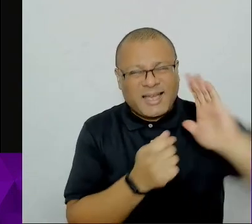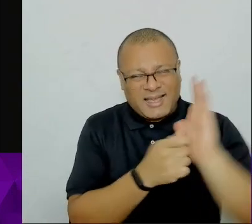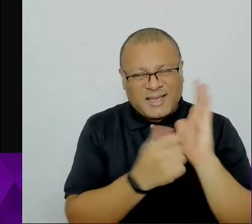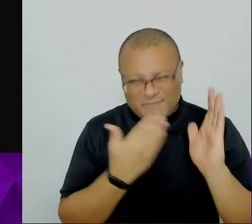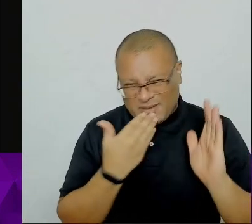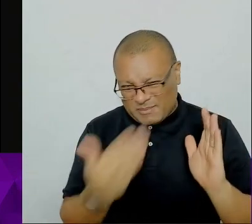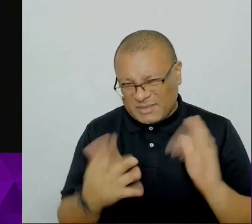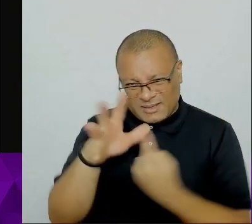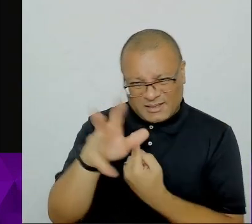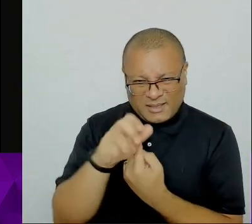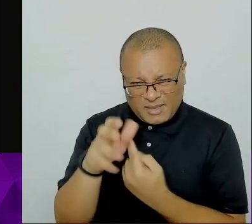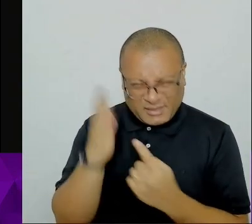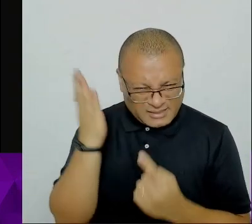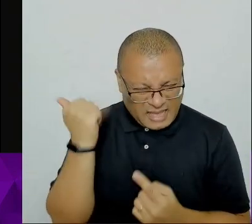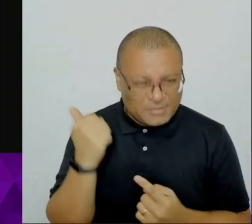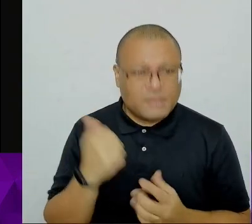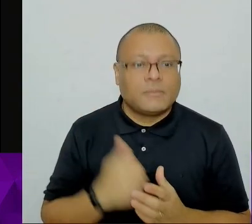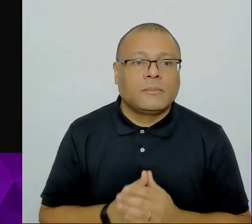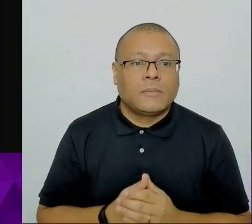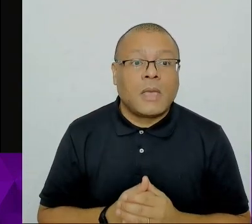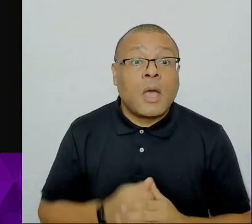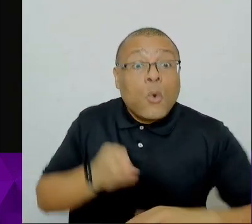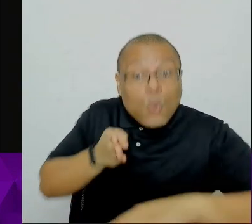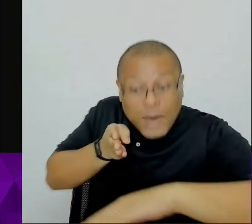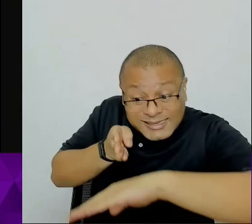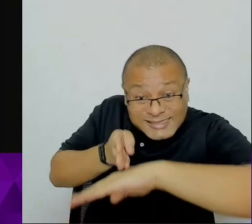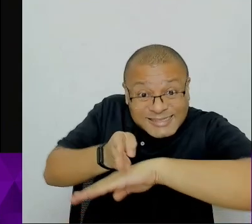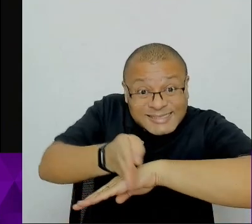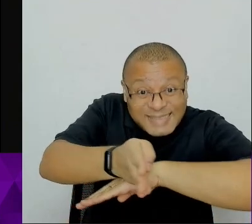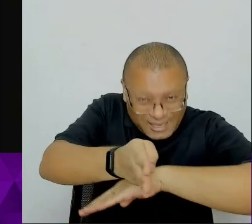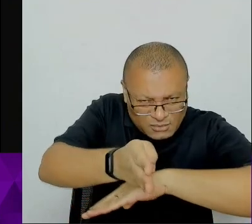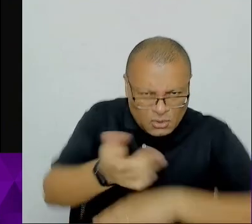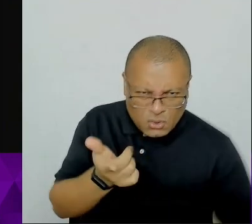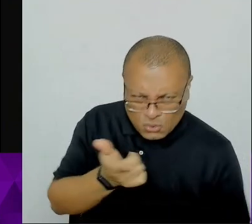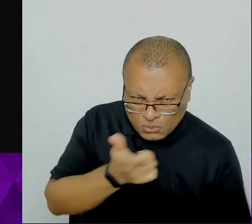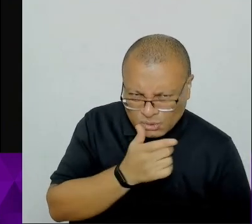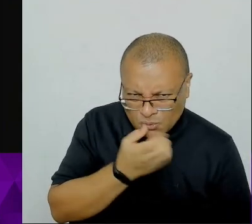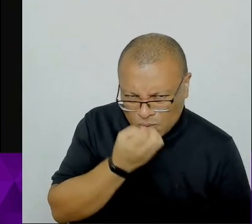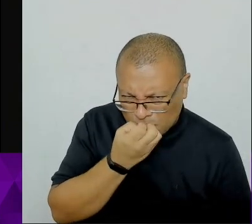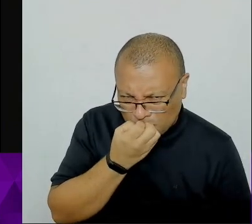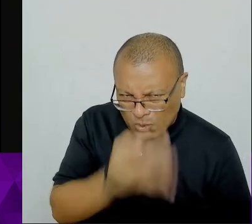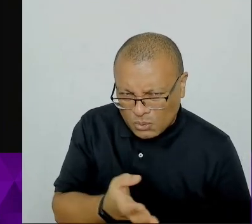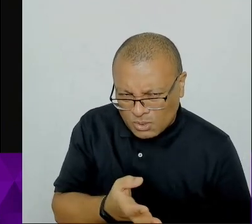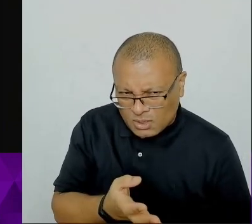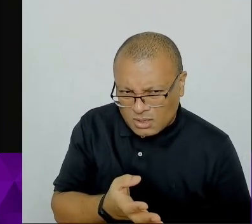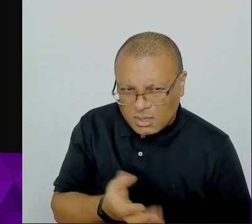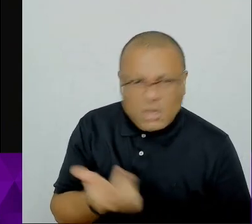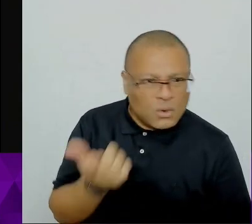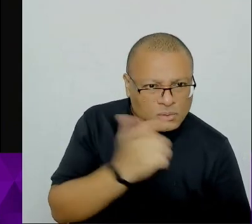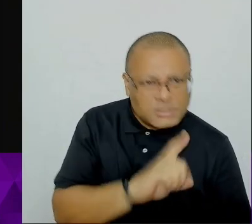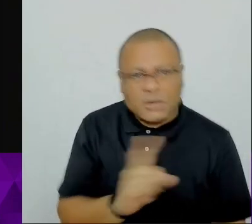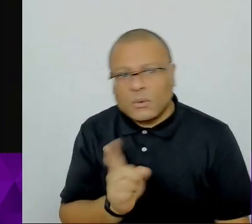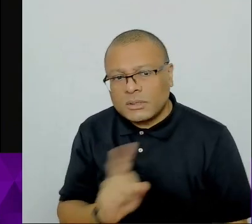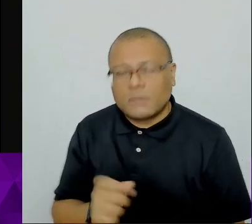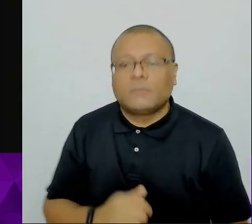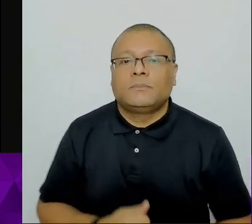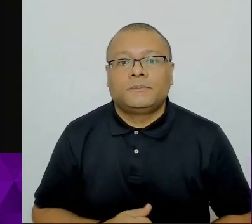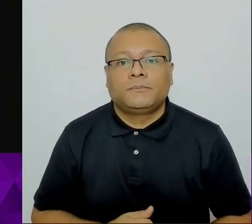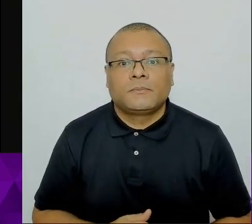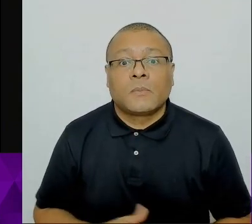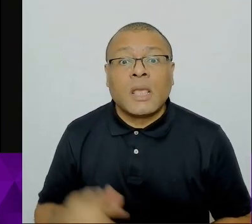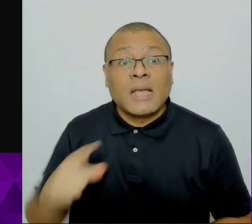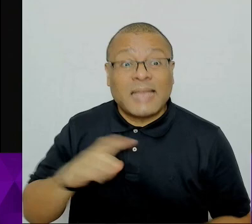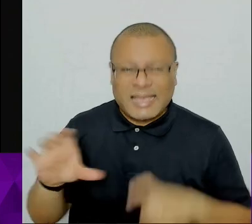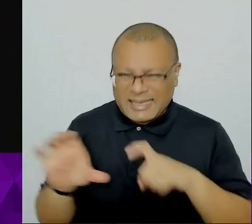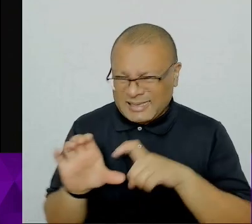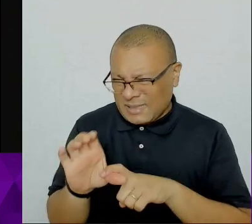enviar. A navegação da sua API está boa, eu consigo entender por onde eu estou andando só em olhar a URL. Minha API tem muita dependência